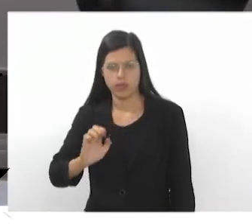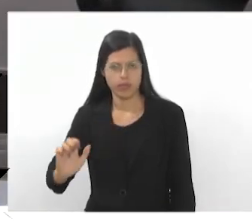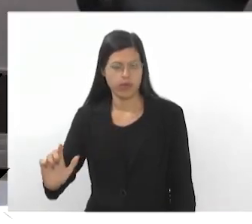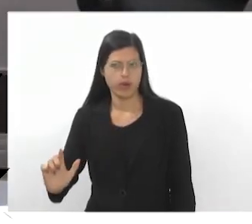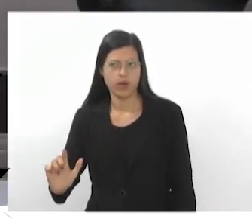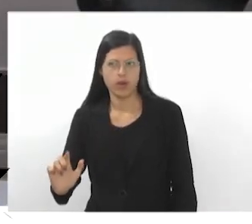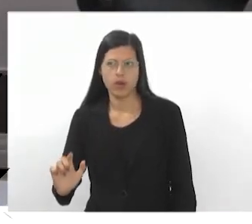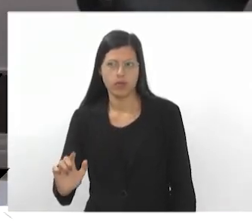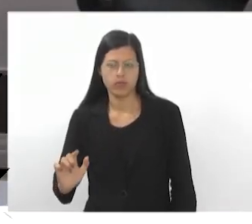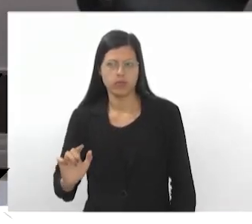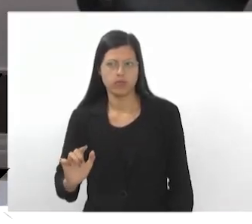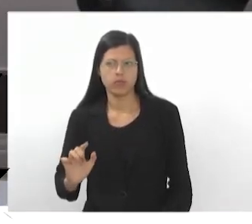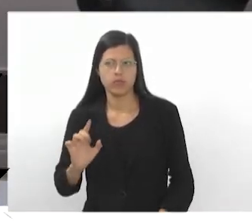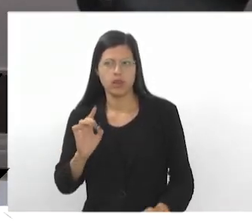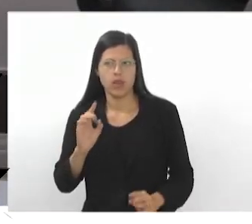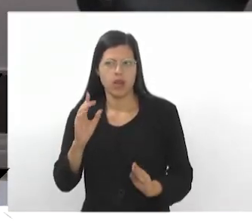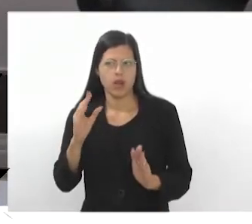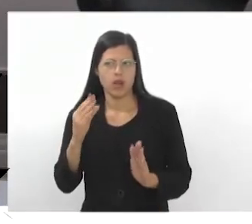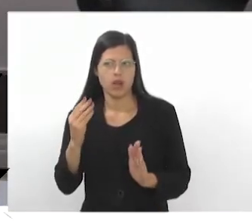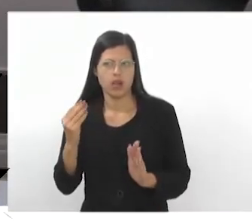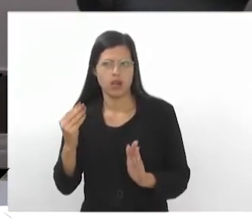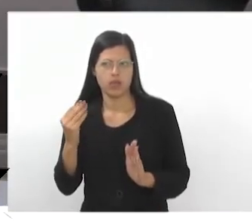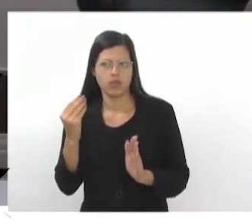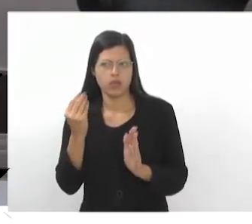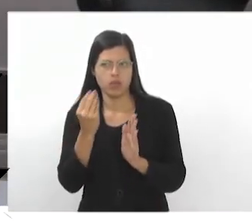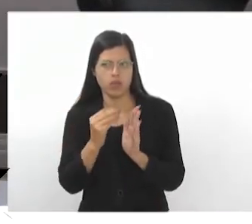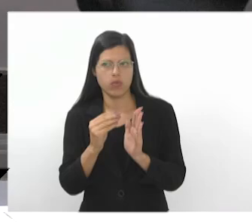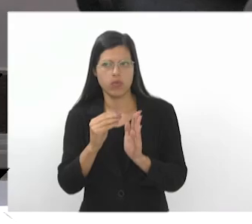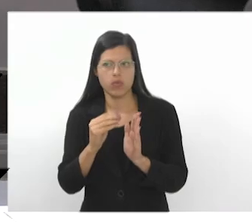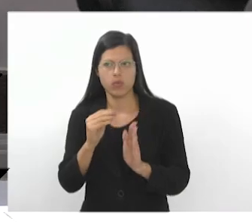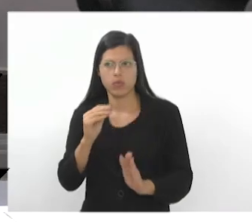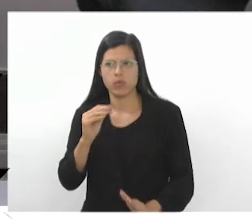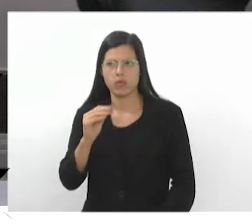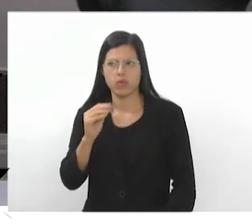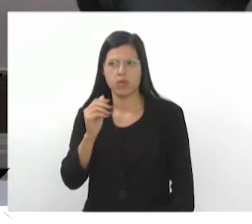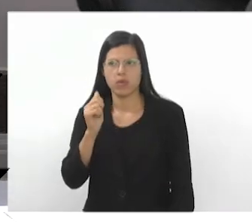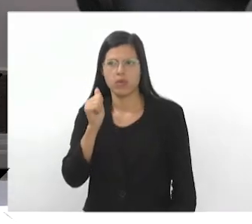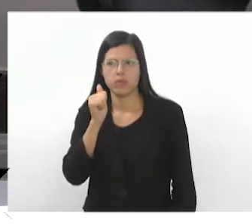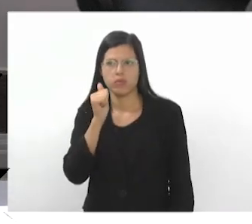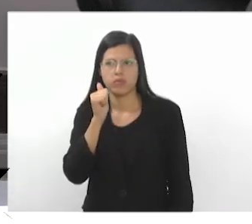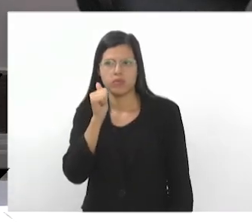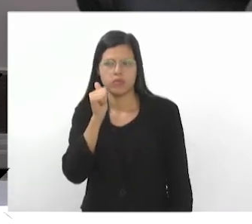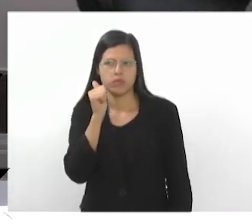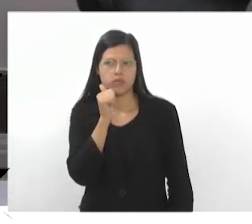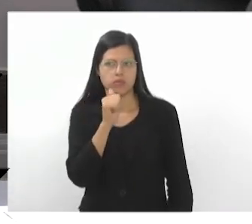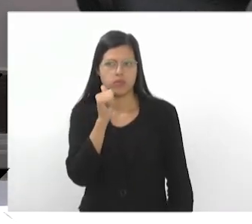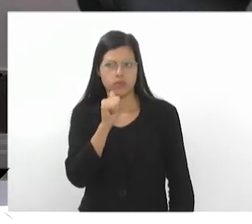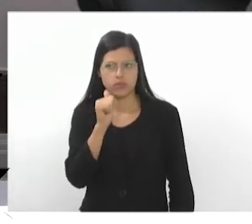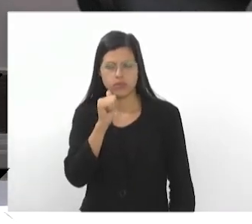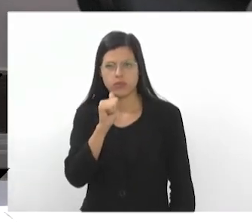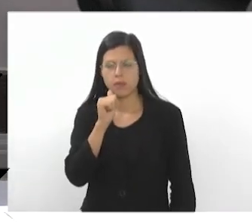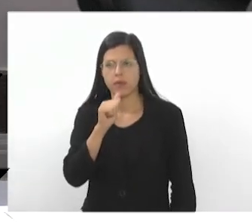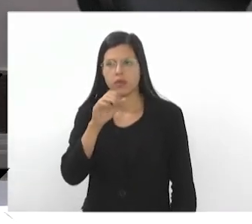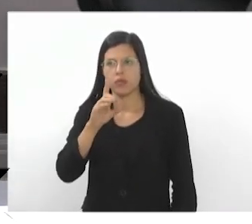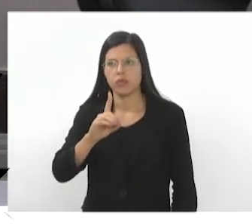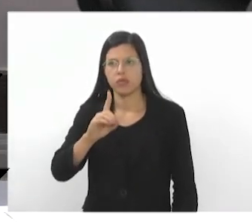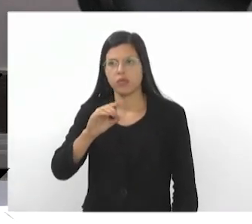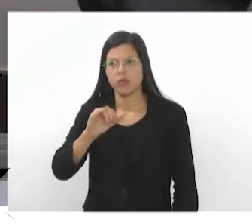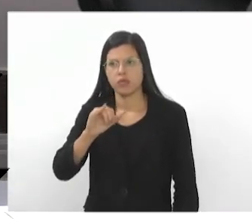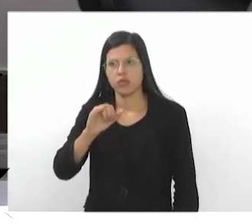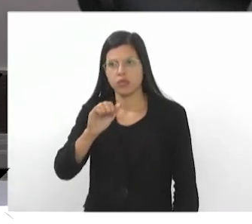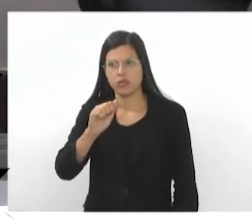simplesmente acrescentou o feminino de diácono, que eu particularmente não